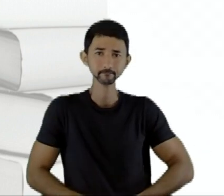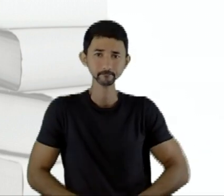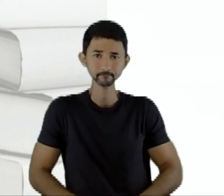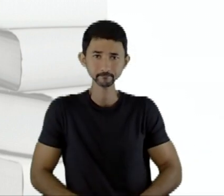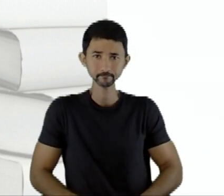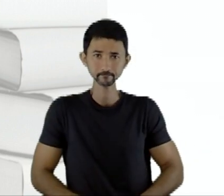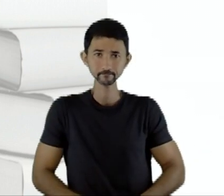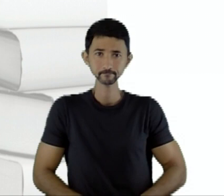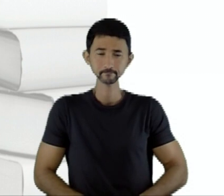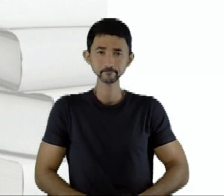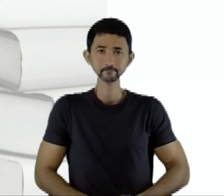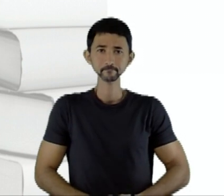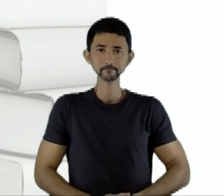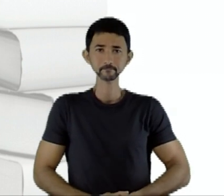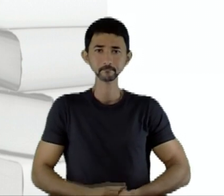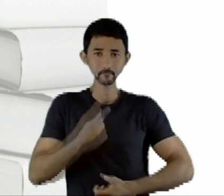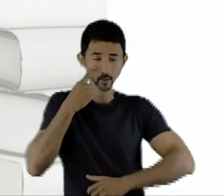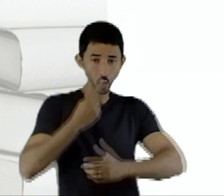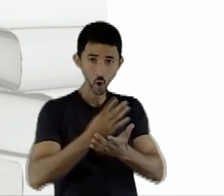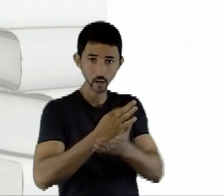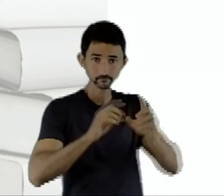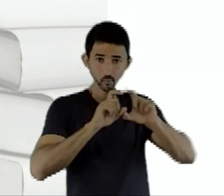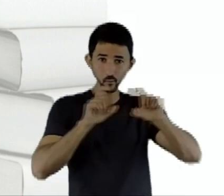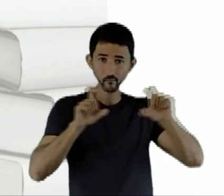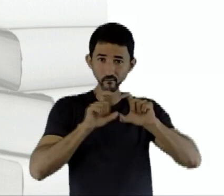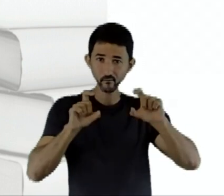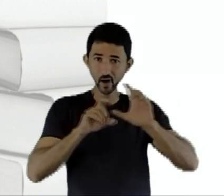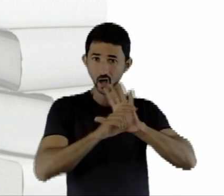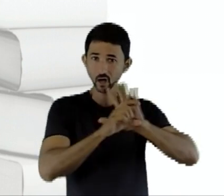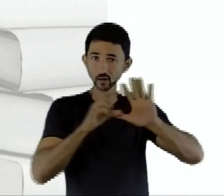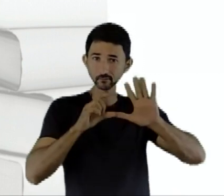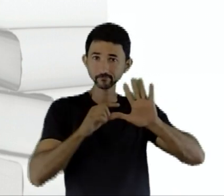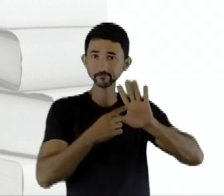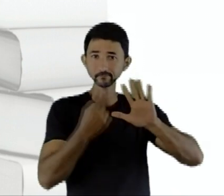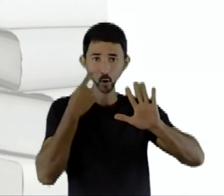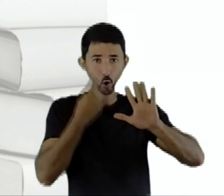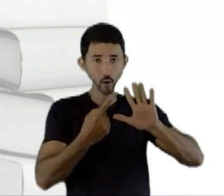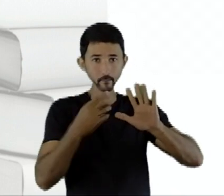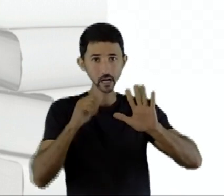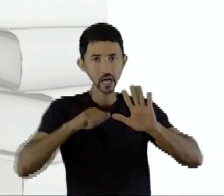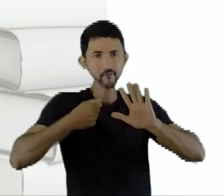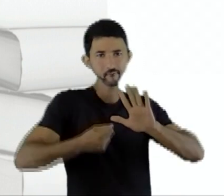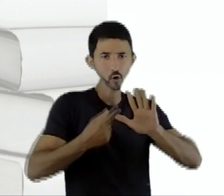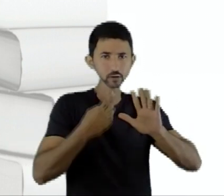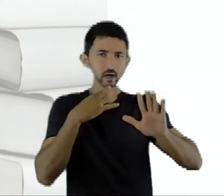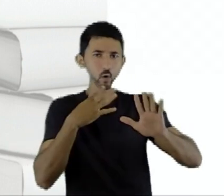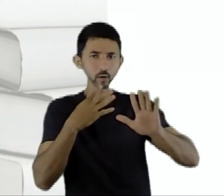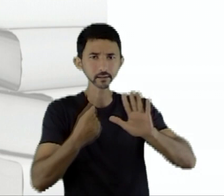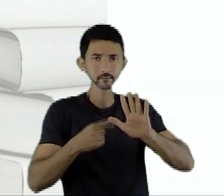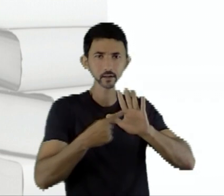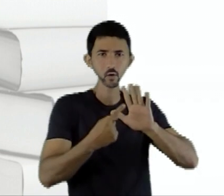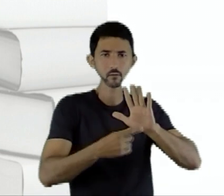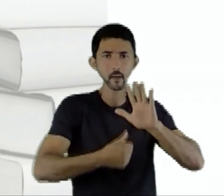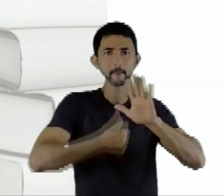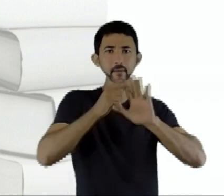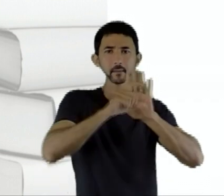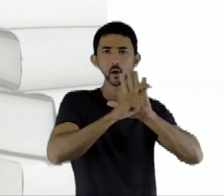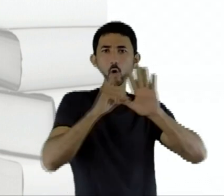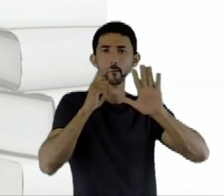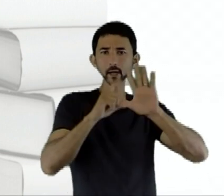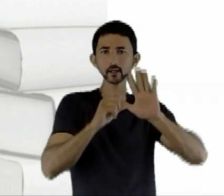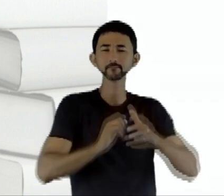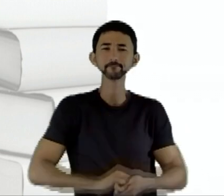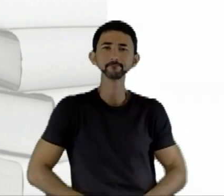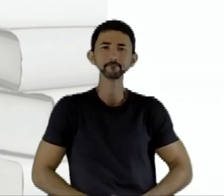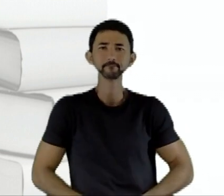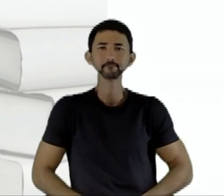assim, ó, acompanha aí esse pedacinho aqui que você está vendo, só para a gente reforçar alguns conhecimentos, é o primeiro parágrafo